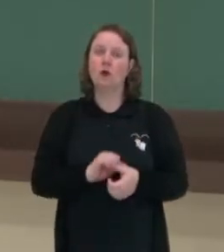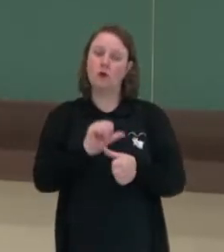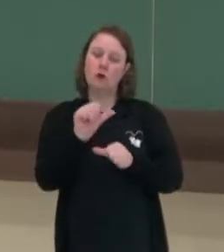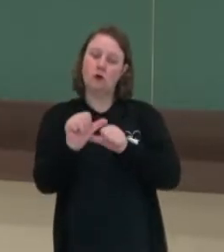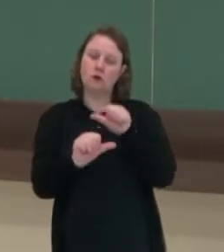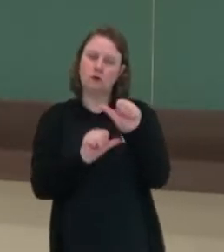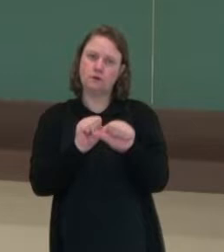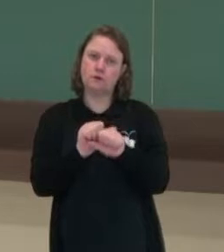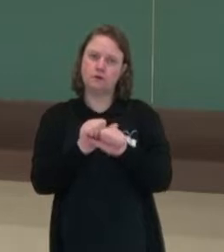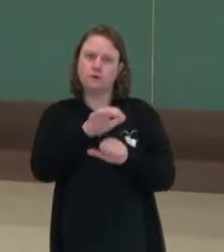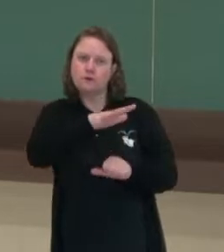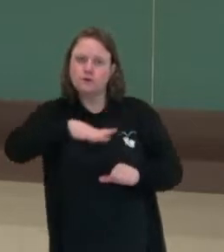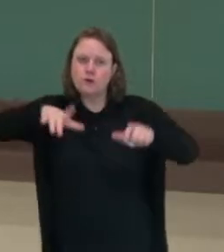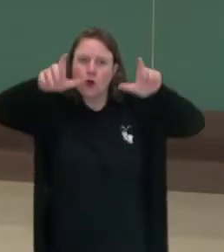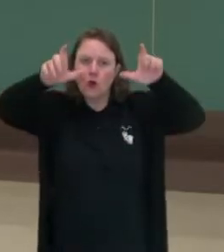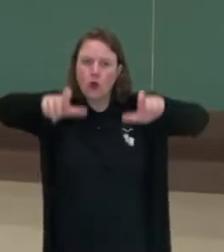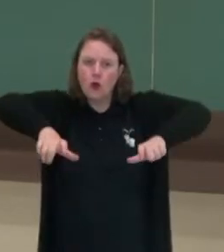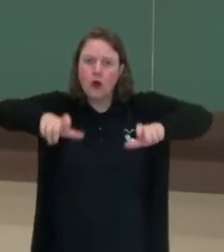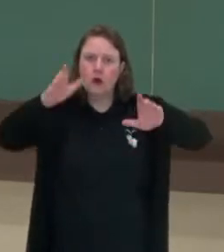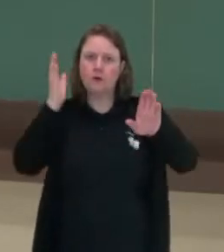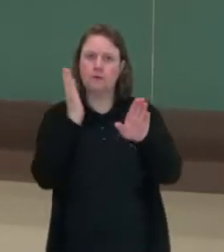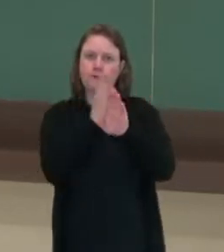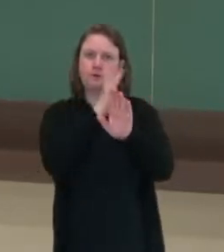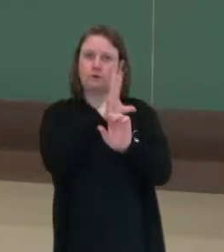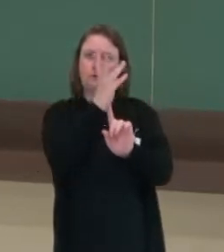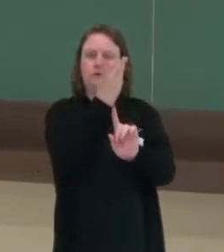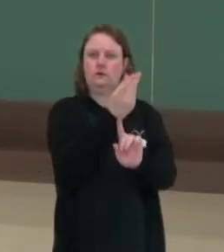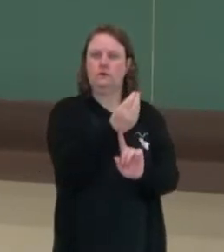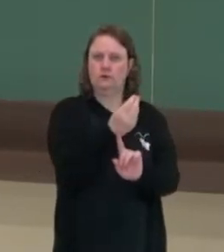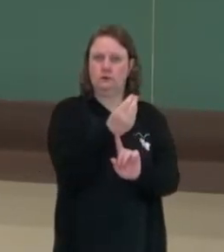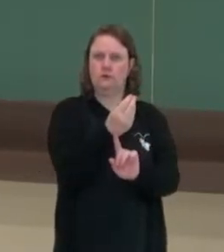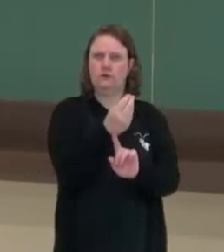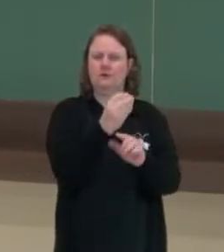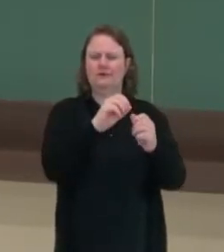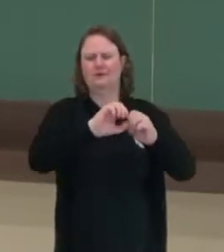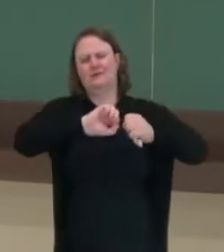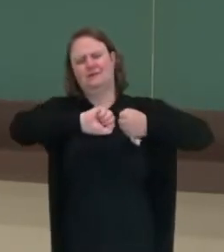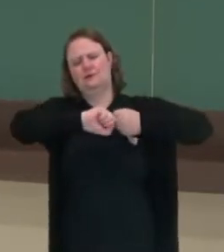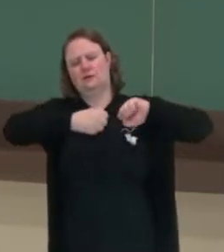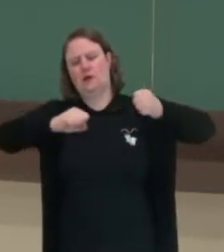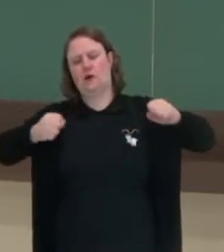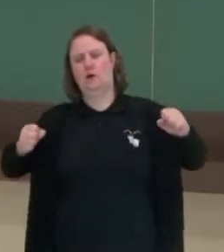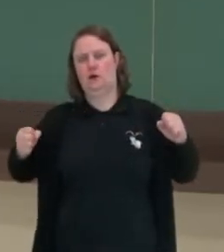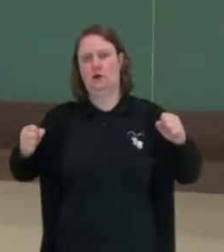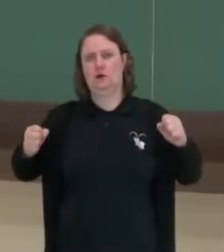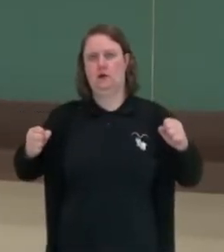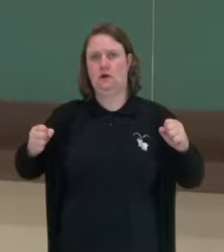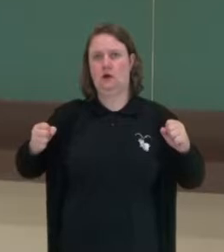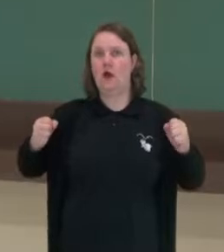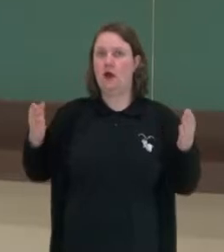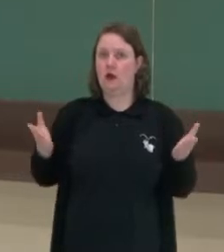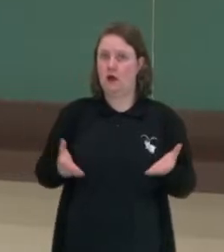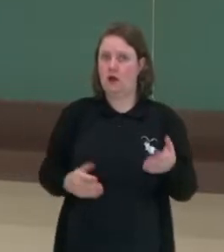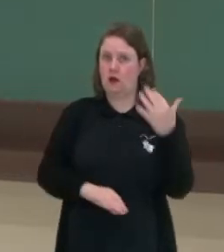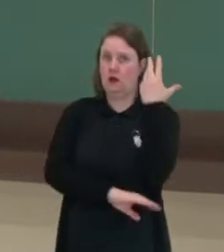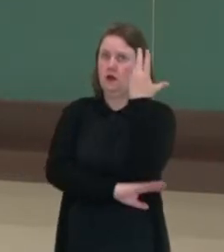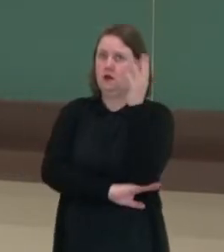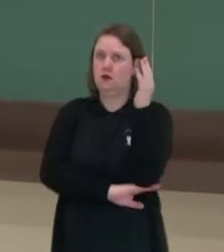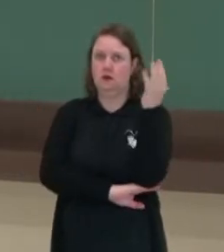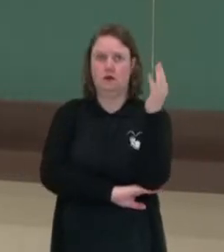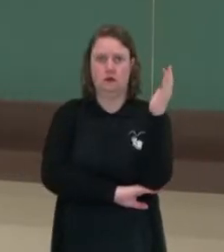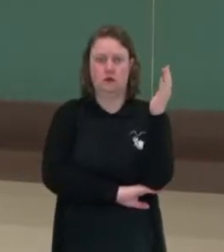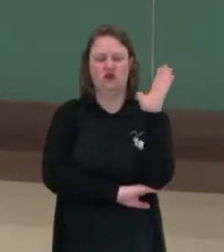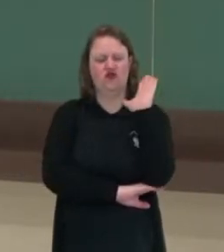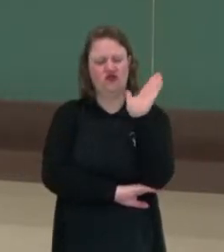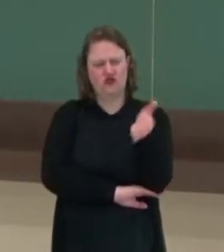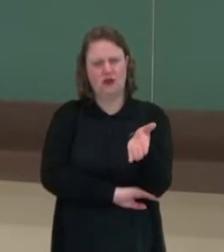as paisagens com obras de arte de grandes dimensões. A natureza aqui será a obra de arte, que já é,